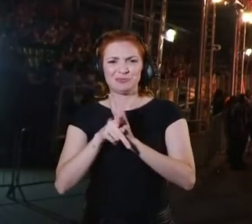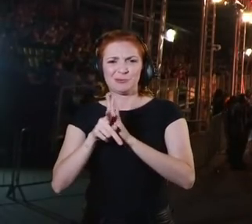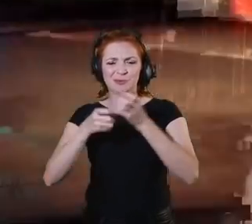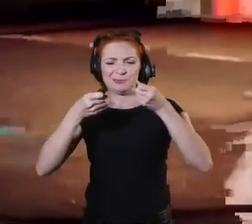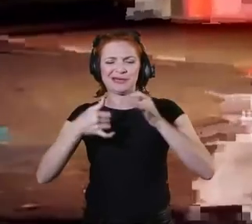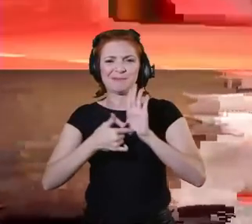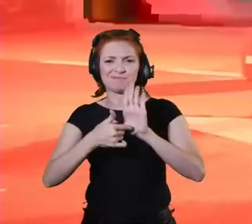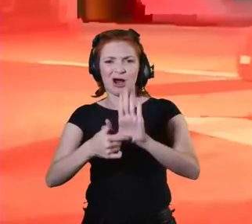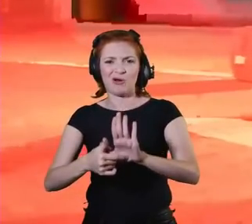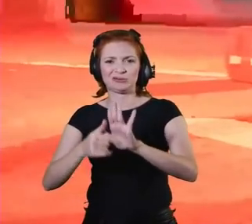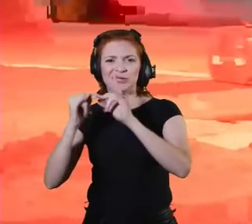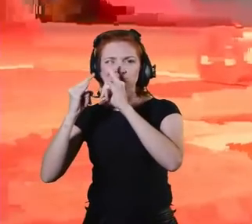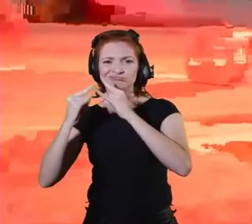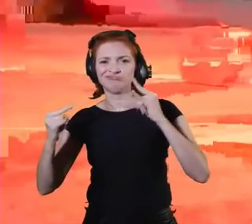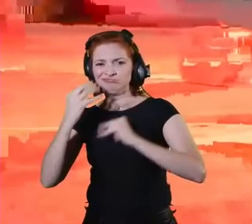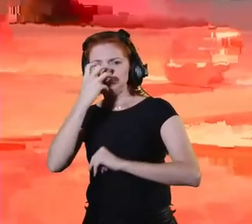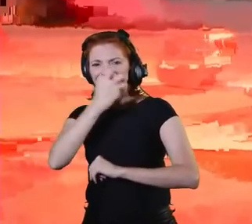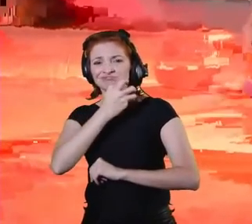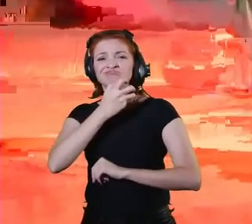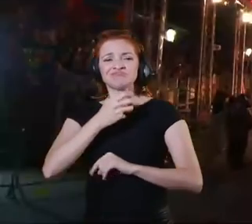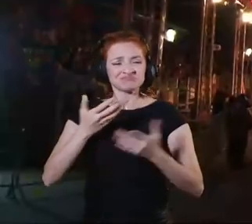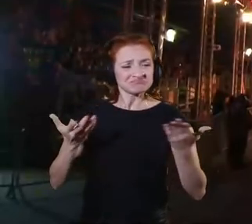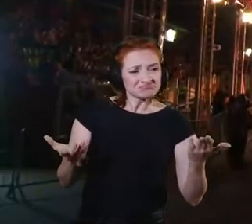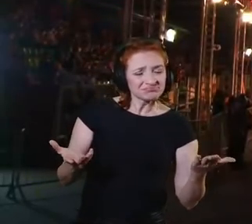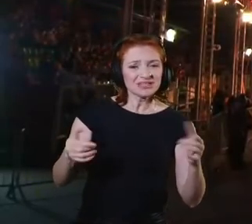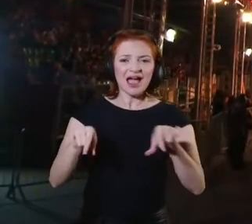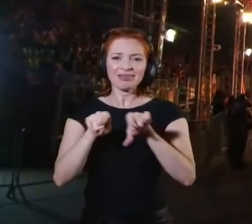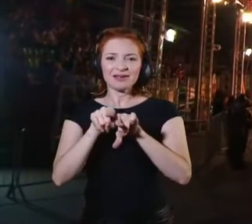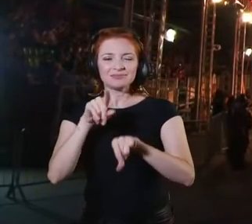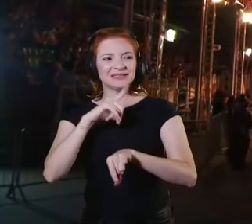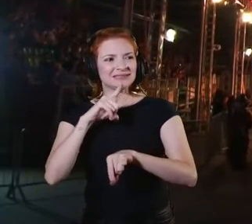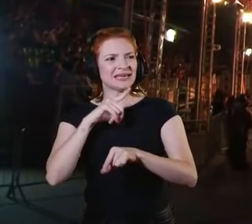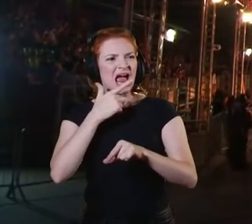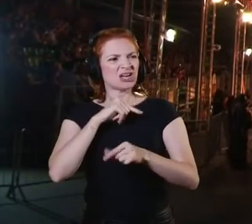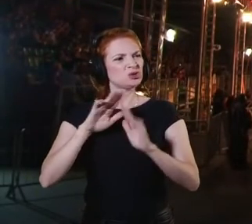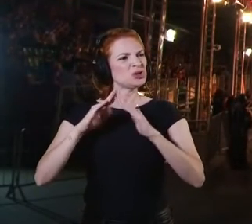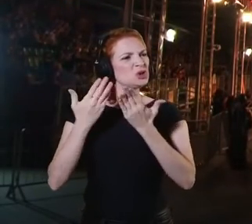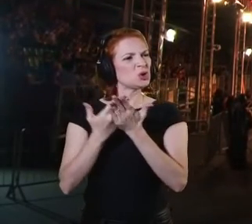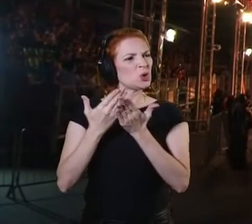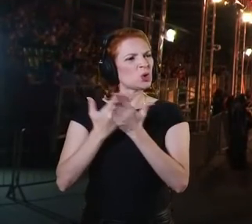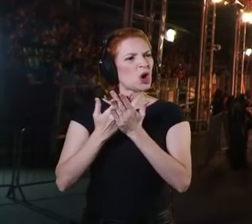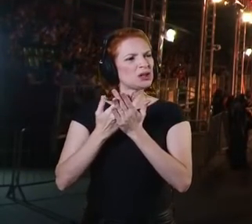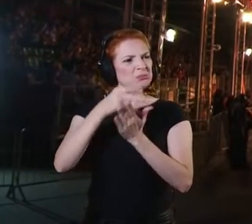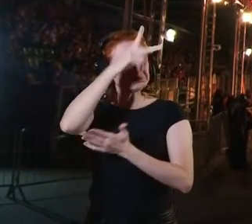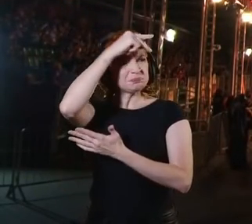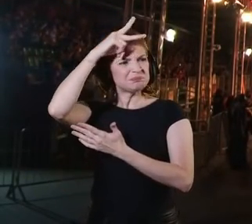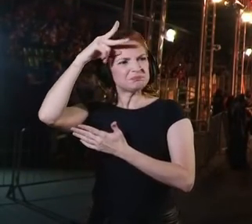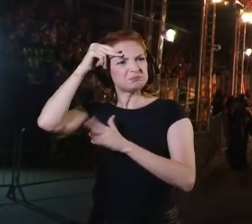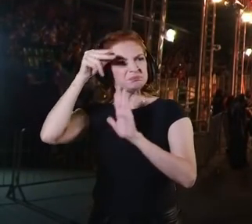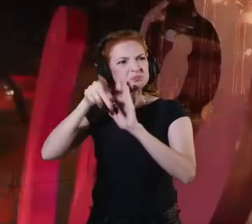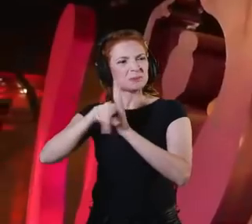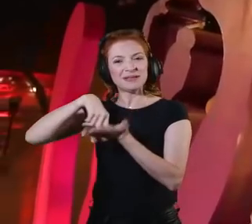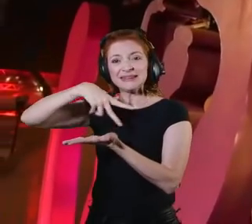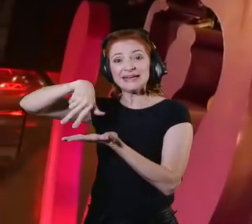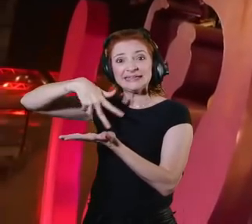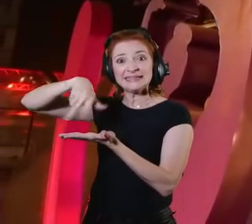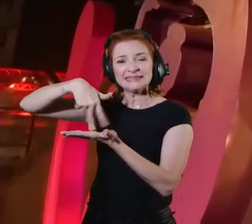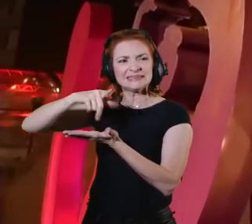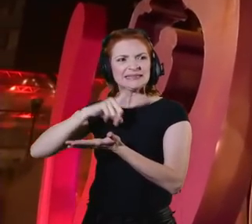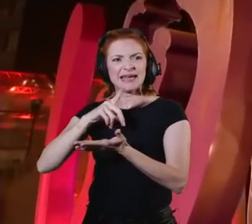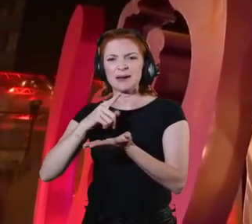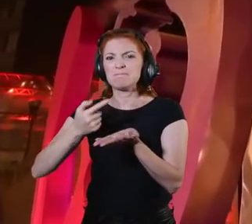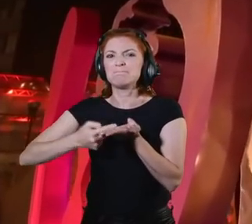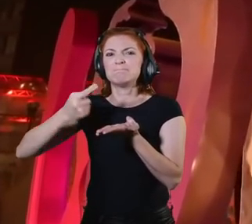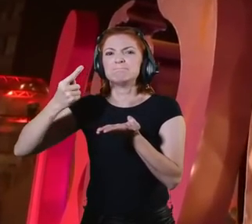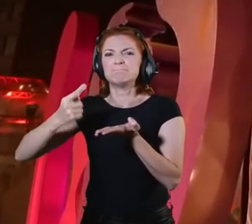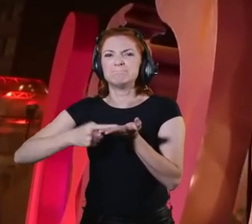um muito bonito também, a escola deve ser a Escola Municipal de Dança essa. Eles jogam um pó